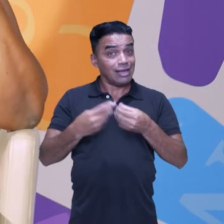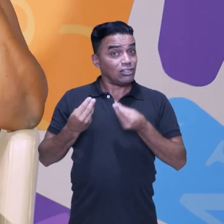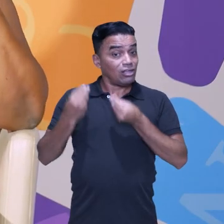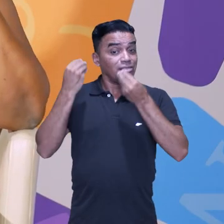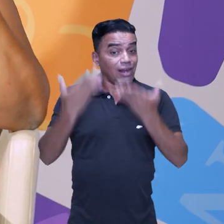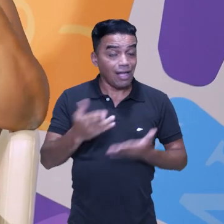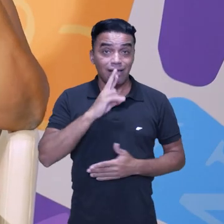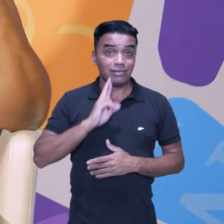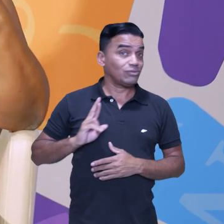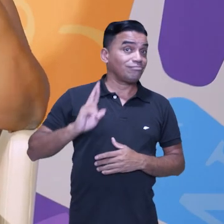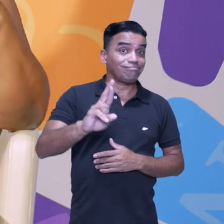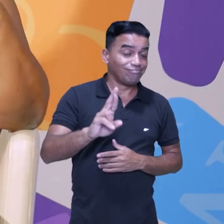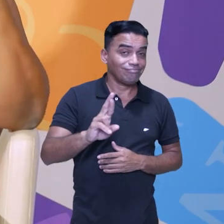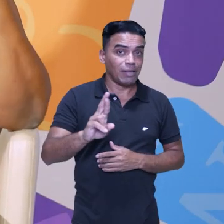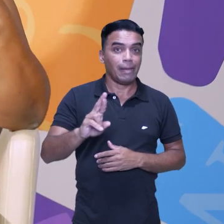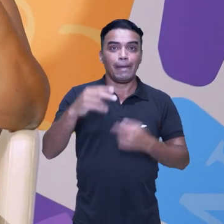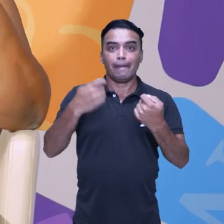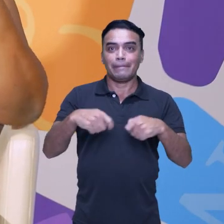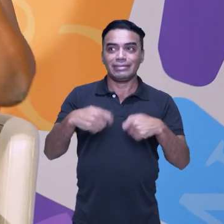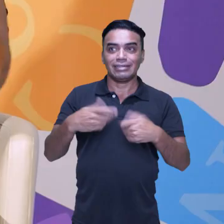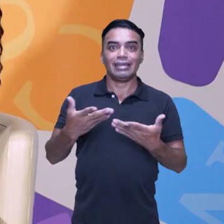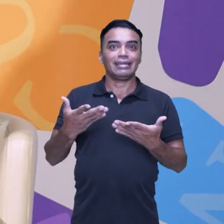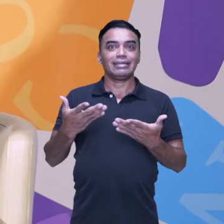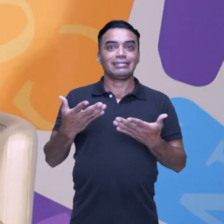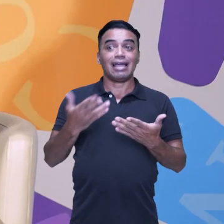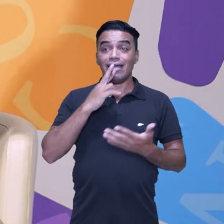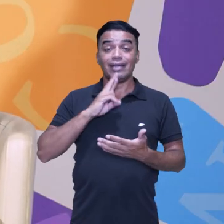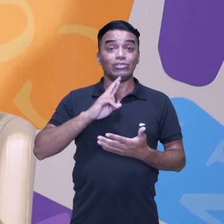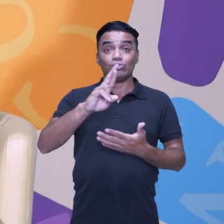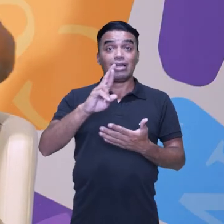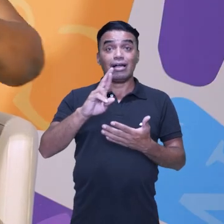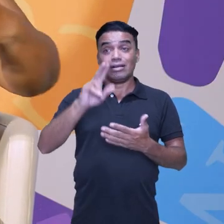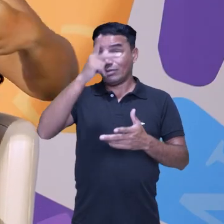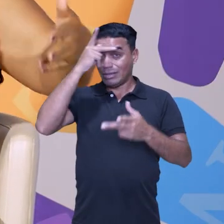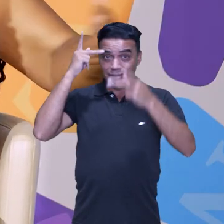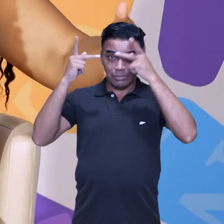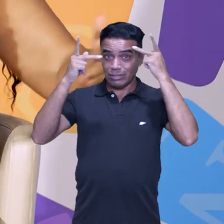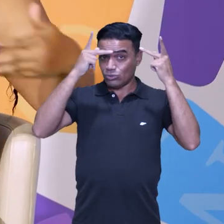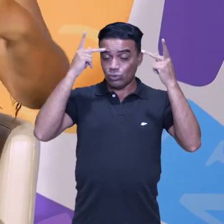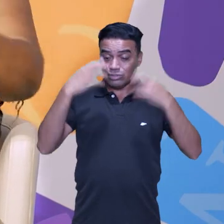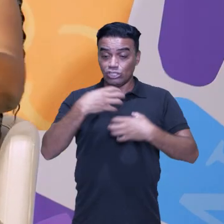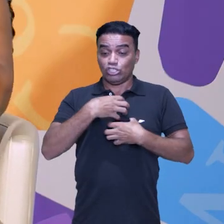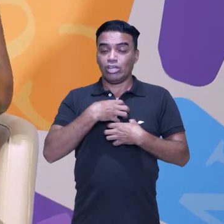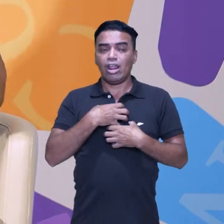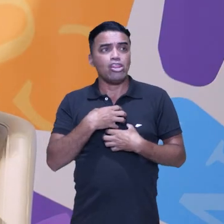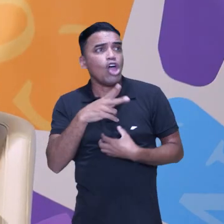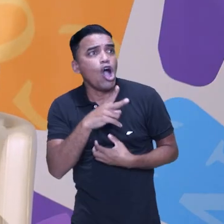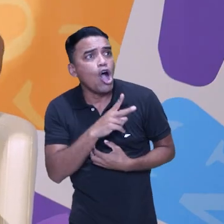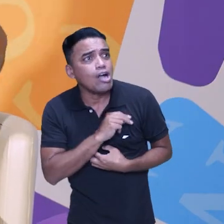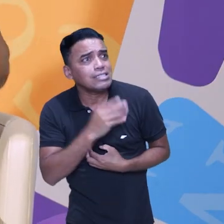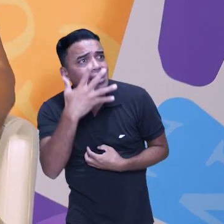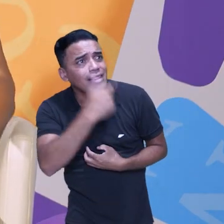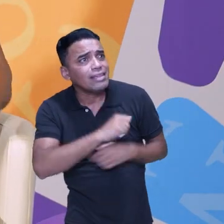essa pessoa precisa de trazer esse resultado para que as pessoas cheguem na exposição e falem, nossa, que linda essa